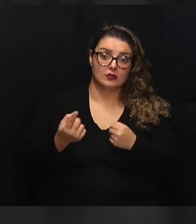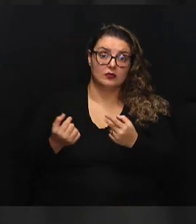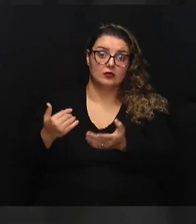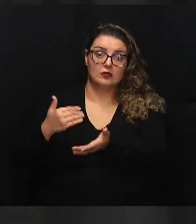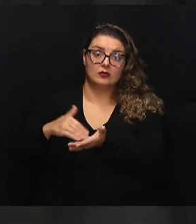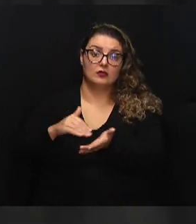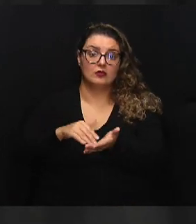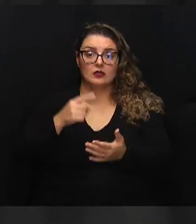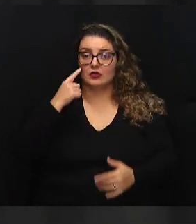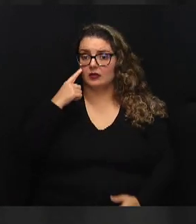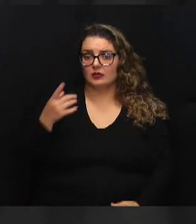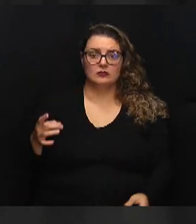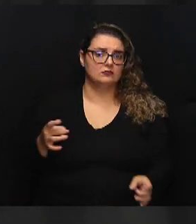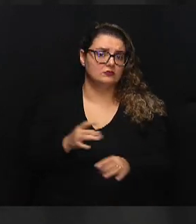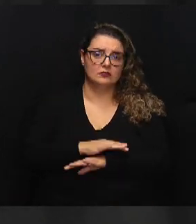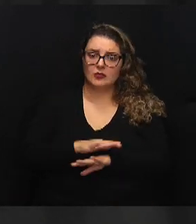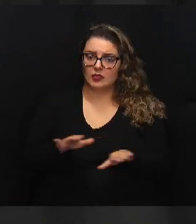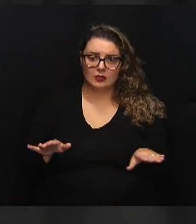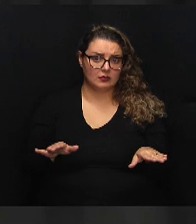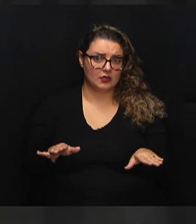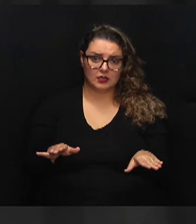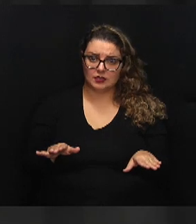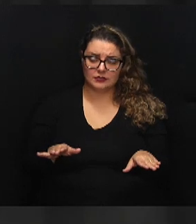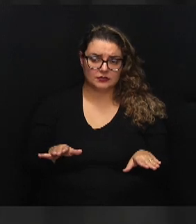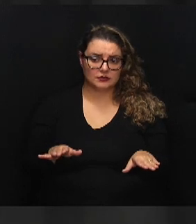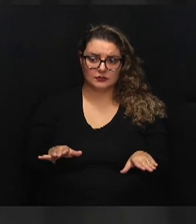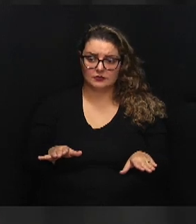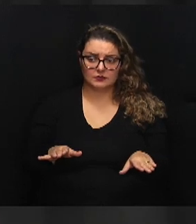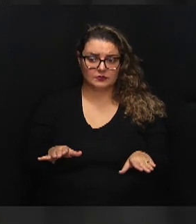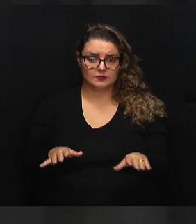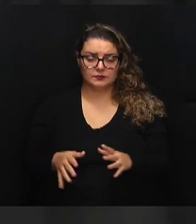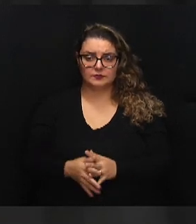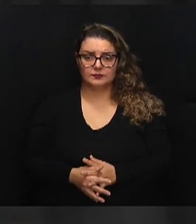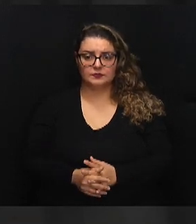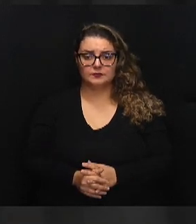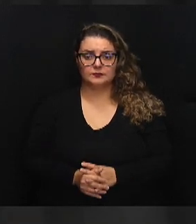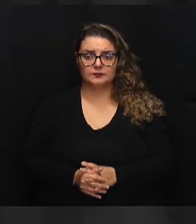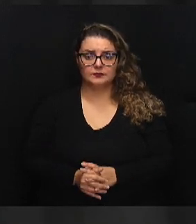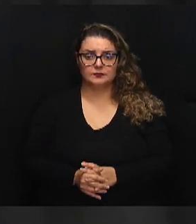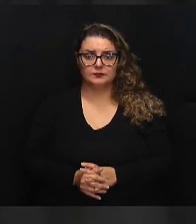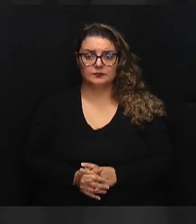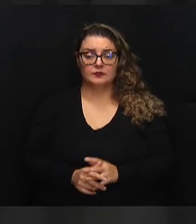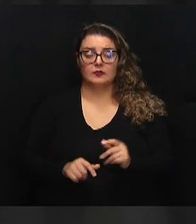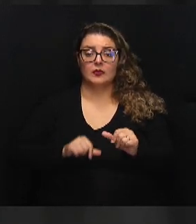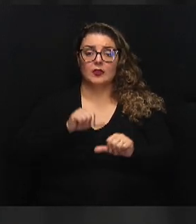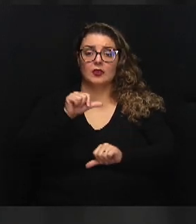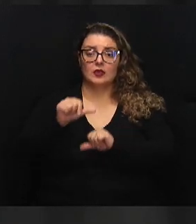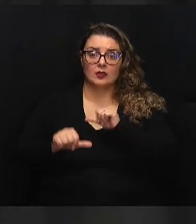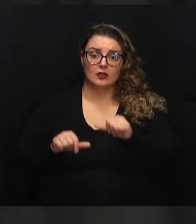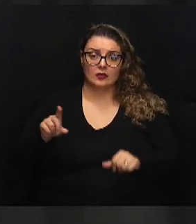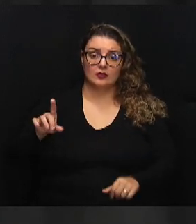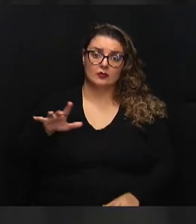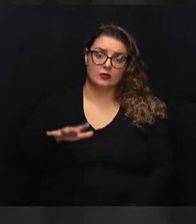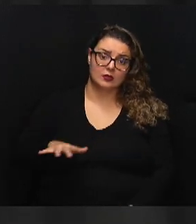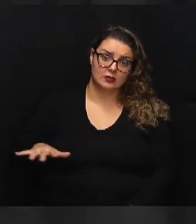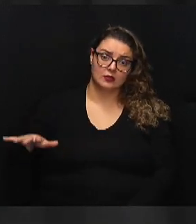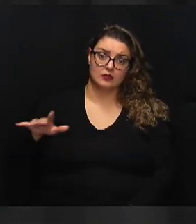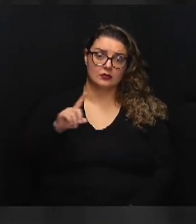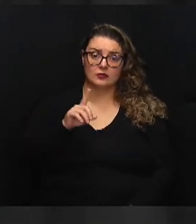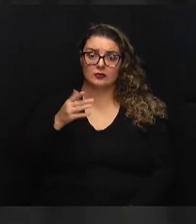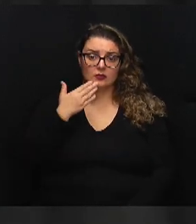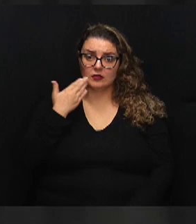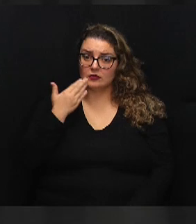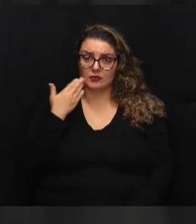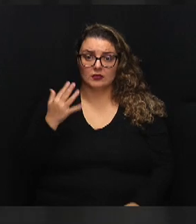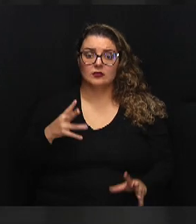essa ideia já foi enterrada. Essa ideia já foi enterrada. E para se transformar em distrito, não é fácil. Todo